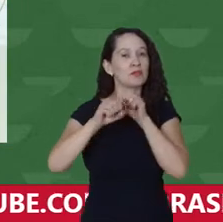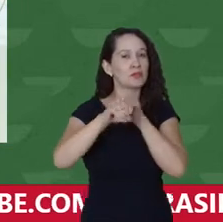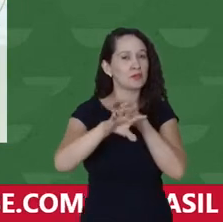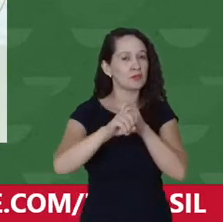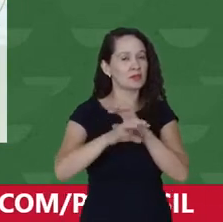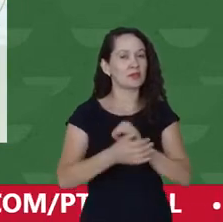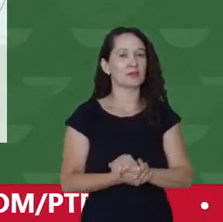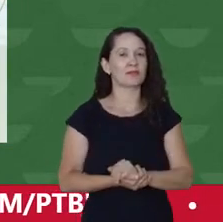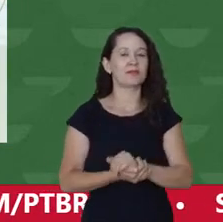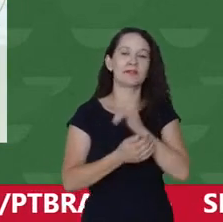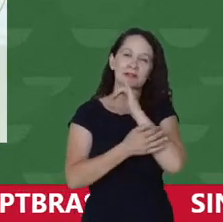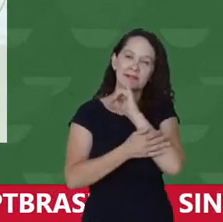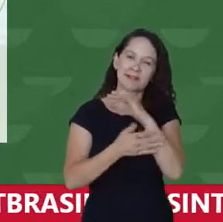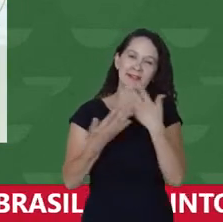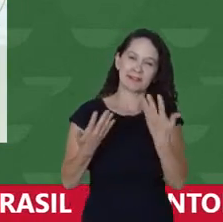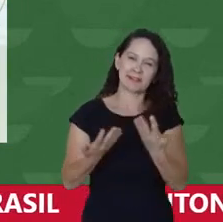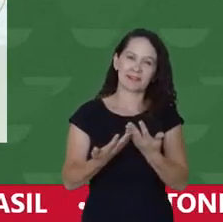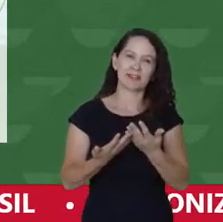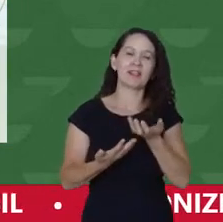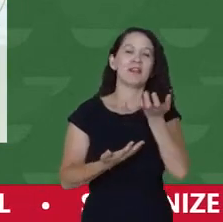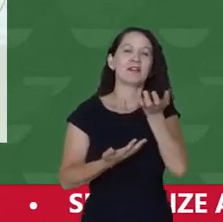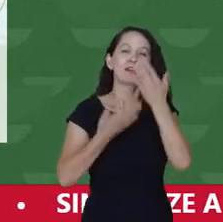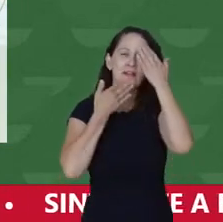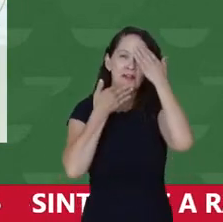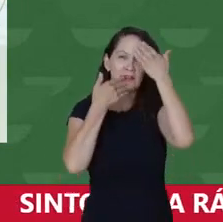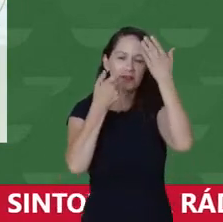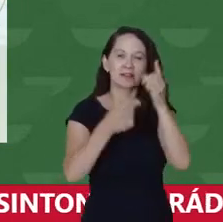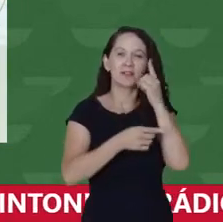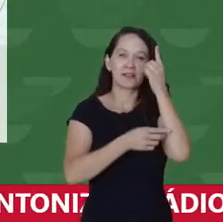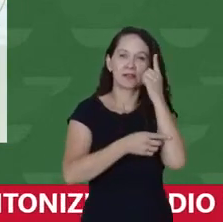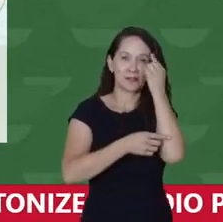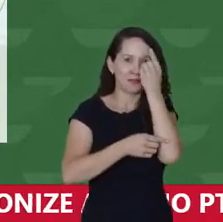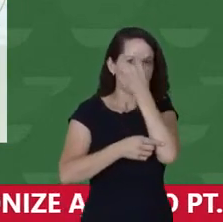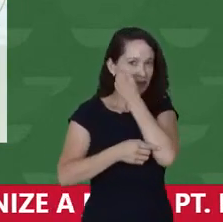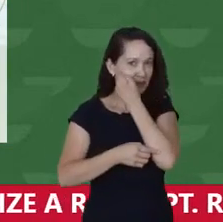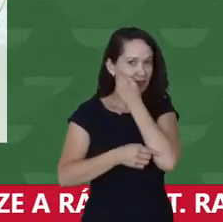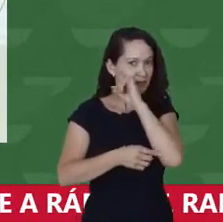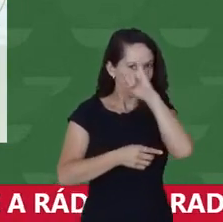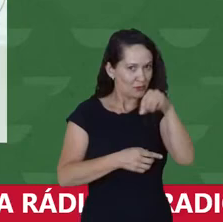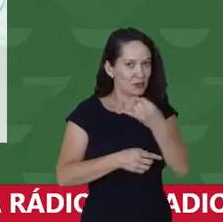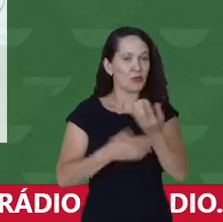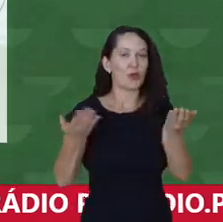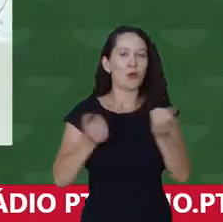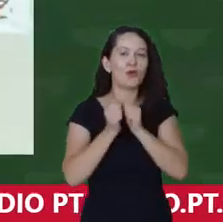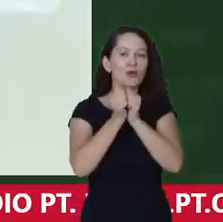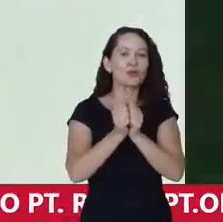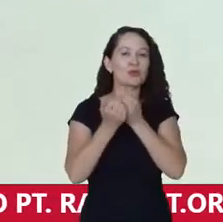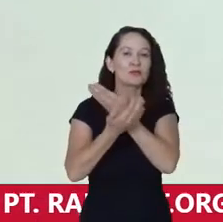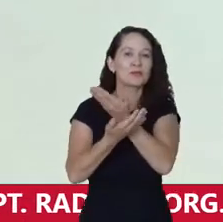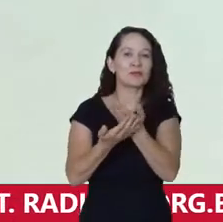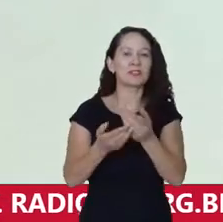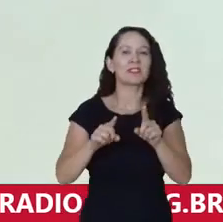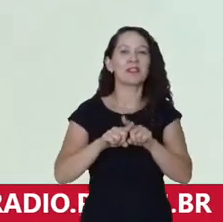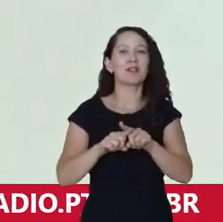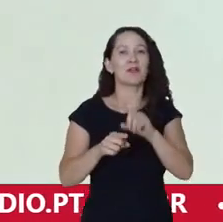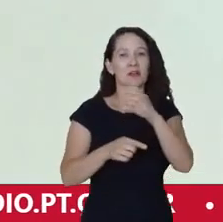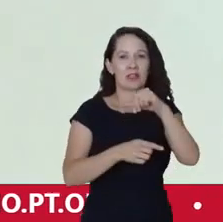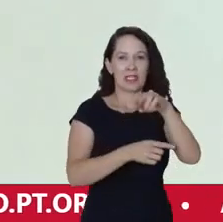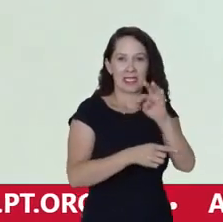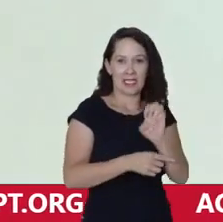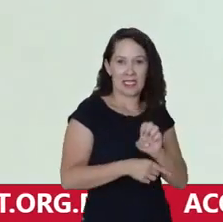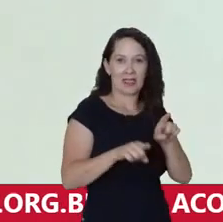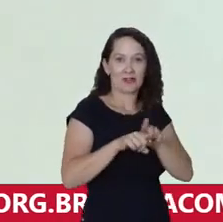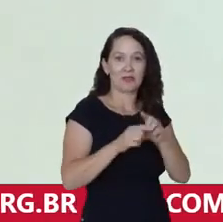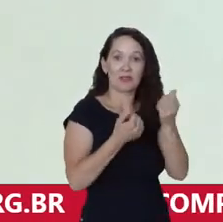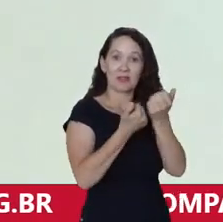Educação. Diga aí, Rosilene. Eu quero agradecer, deputado Bongás, pela oportunidade de estar aqui com vocês. E além de ser da CNTE do CIPRO, sou